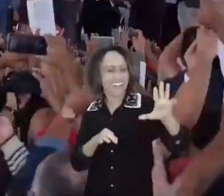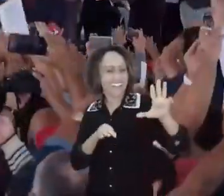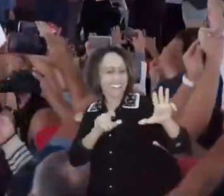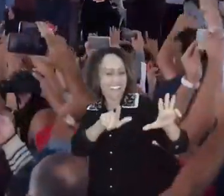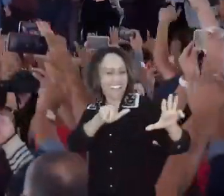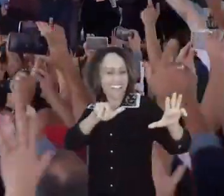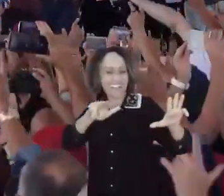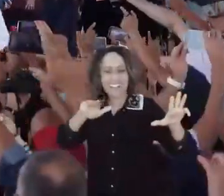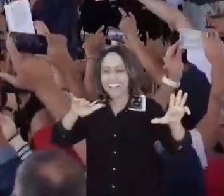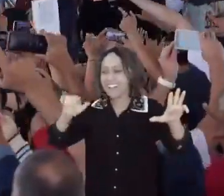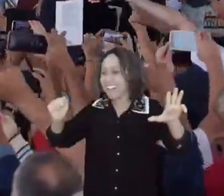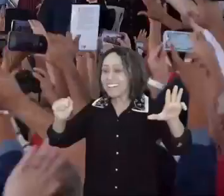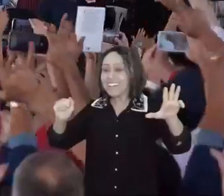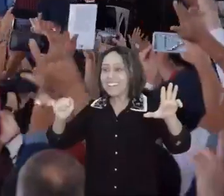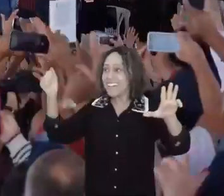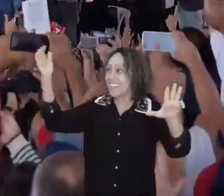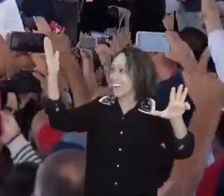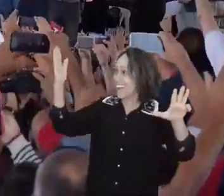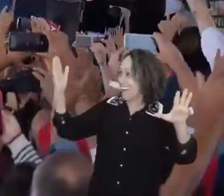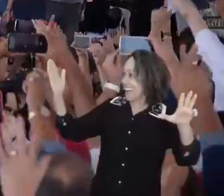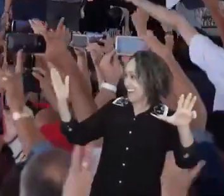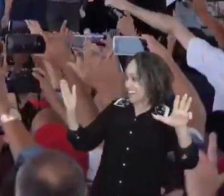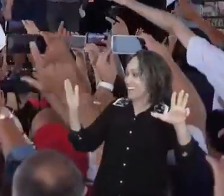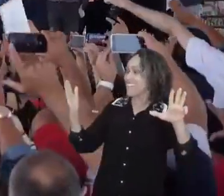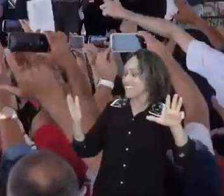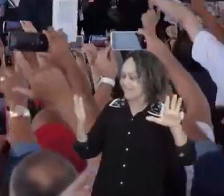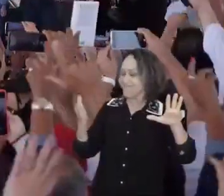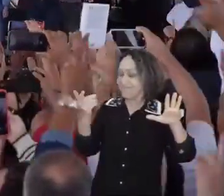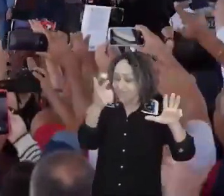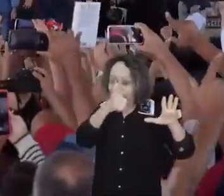Brasil merece outra vez